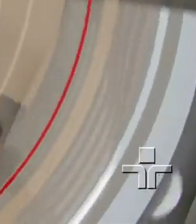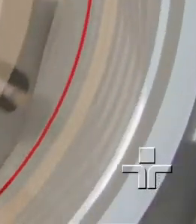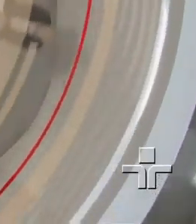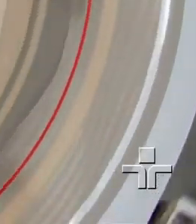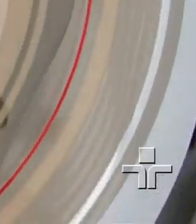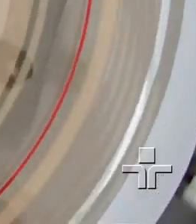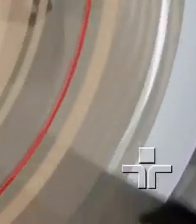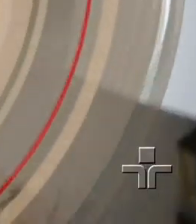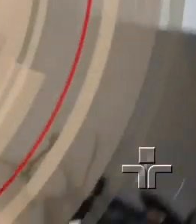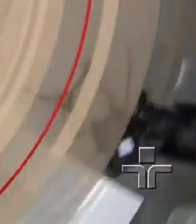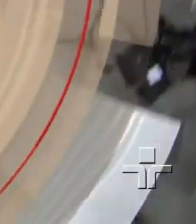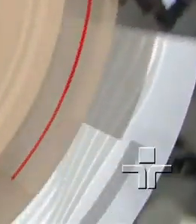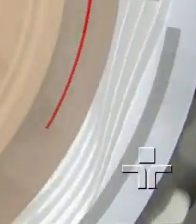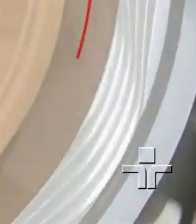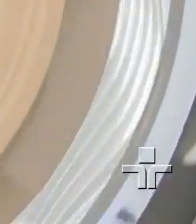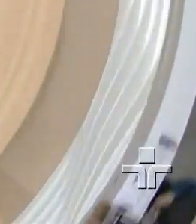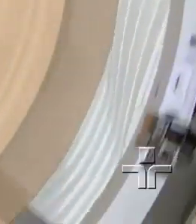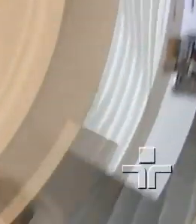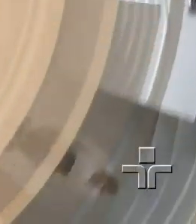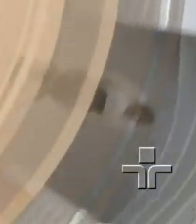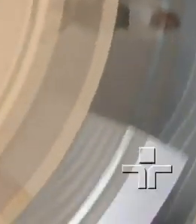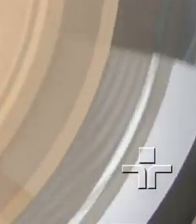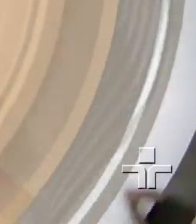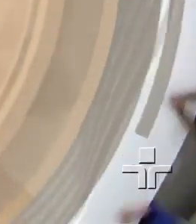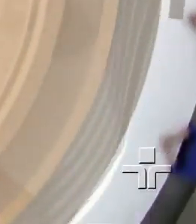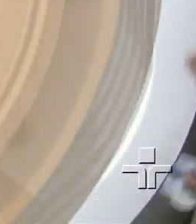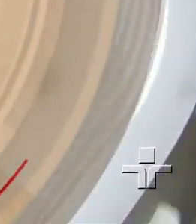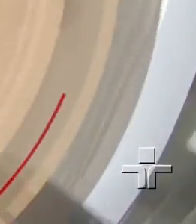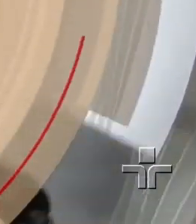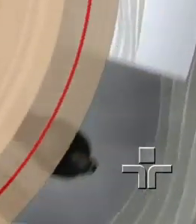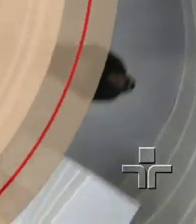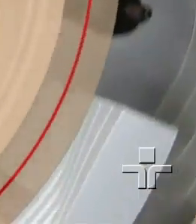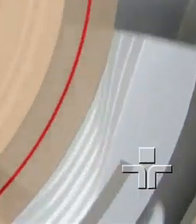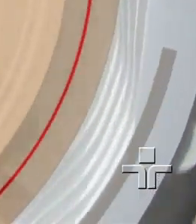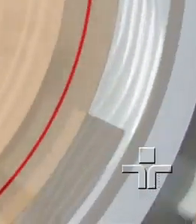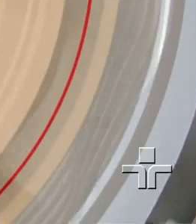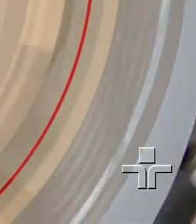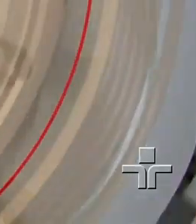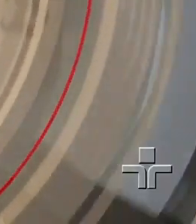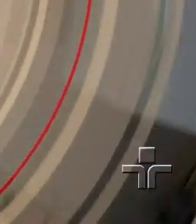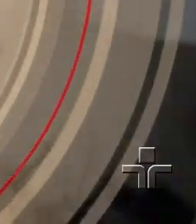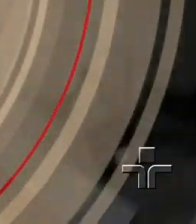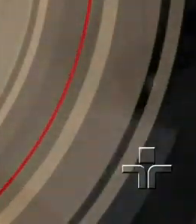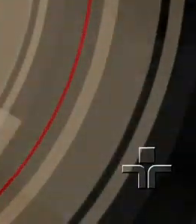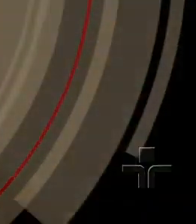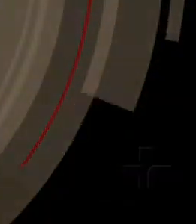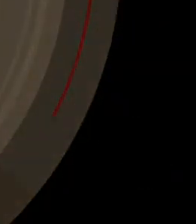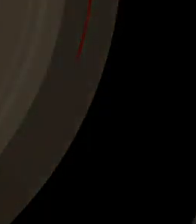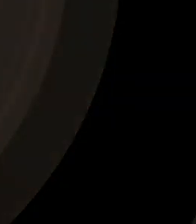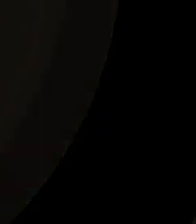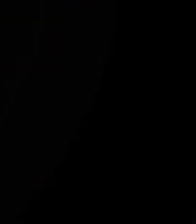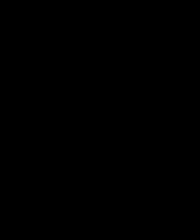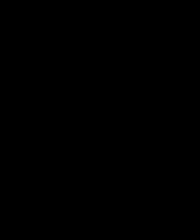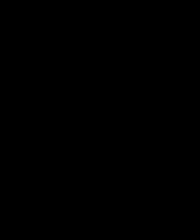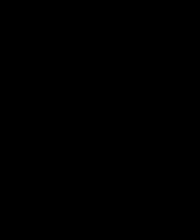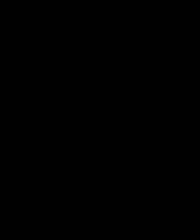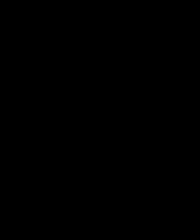um fugindo, o outro não. Então, aí tem a justiça para julgar. Agora, o fato em si é um erro lastimável.